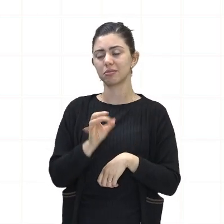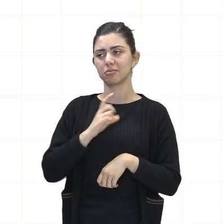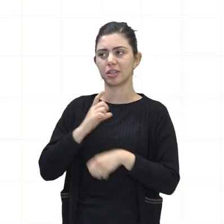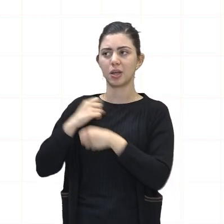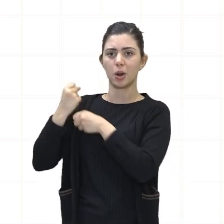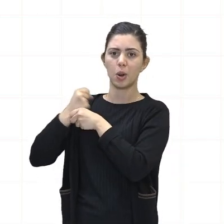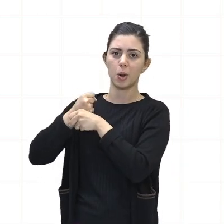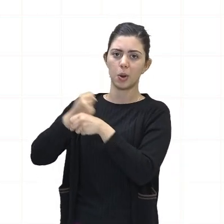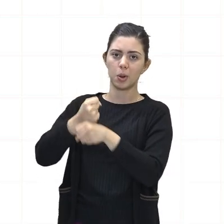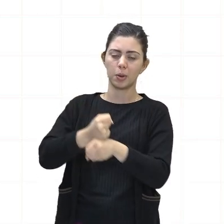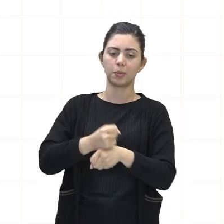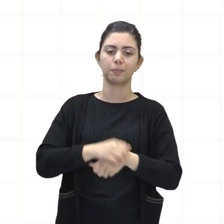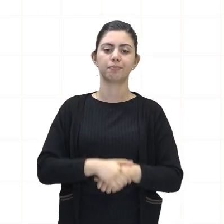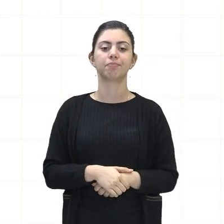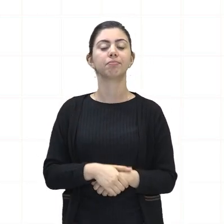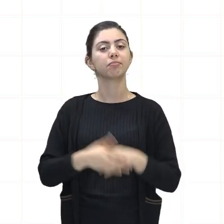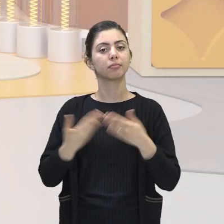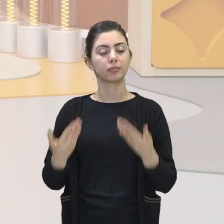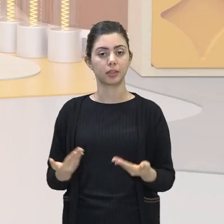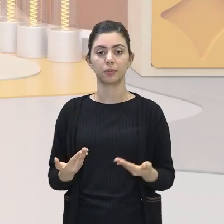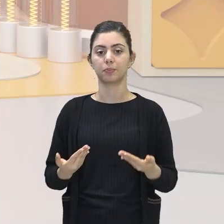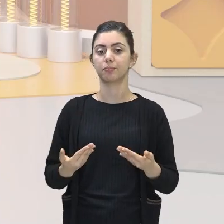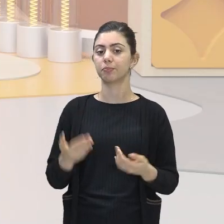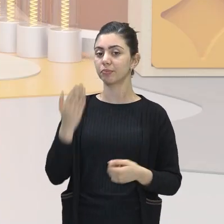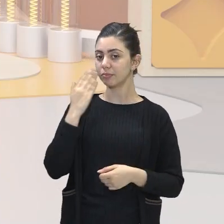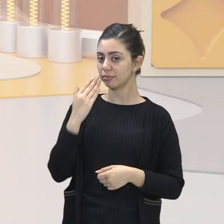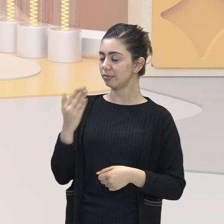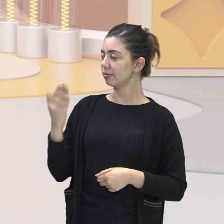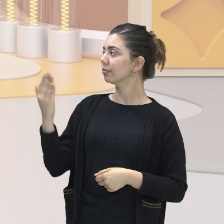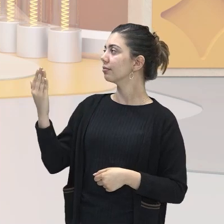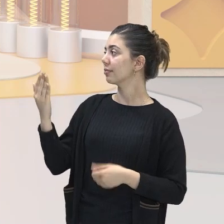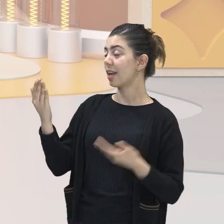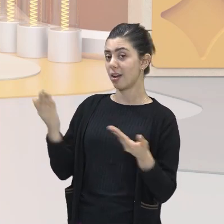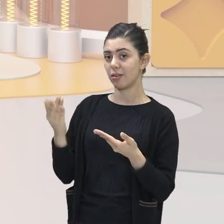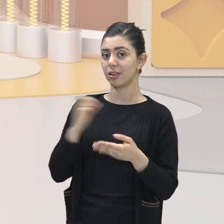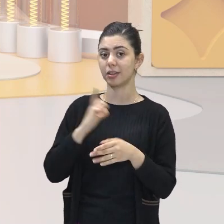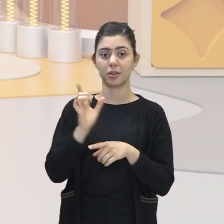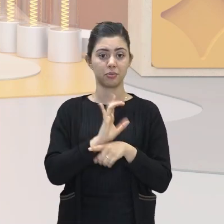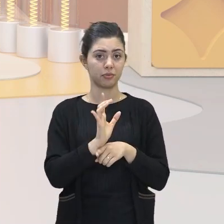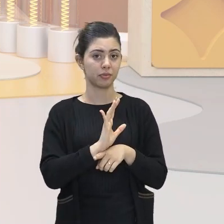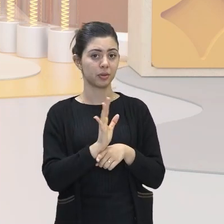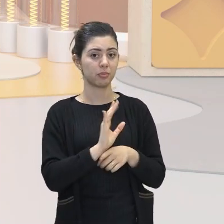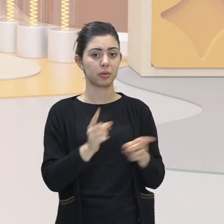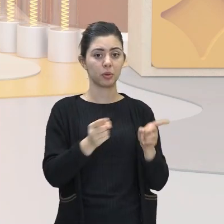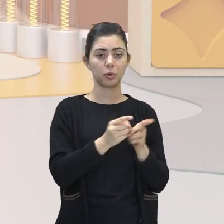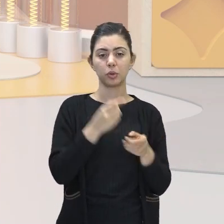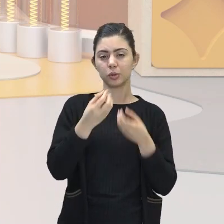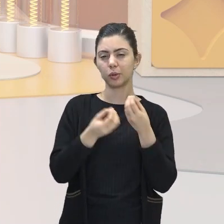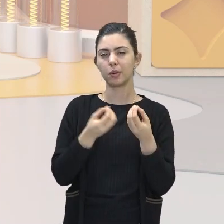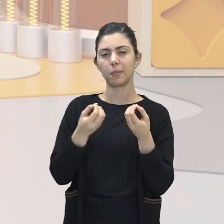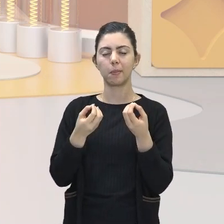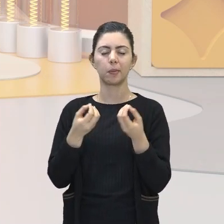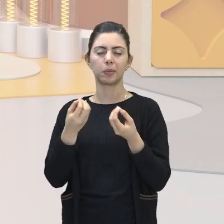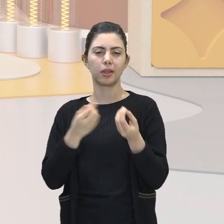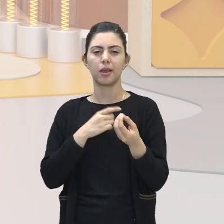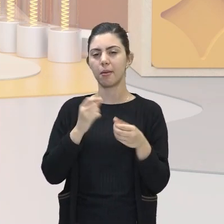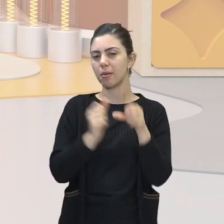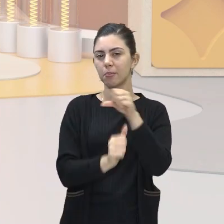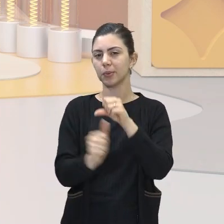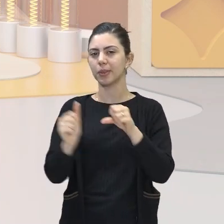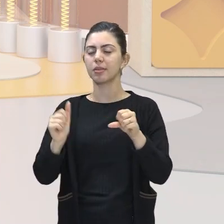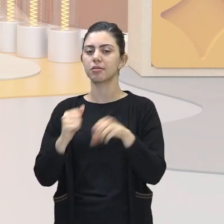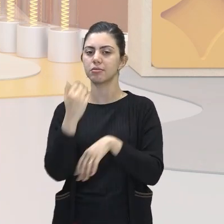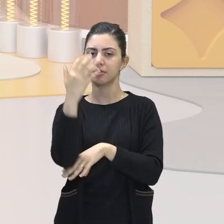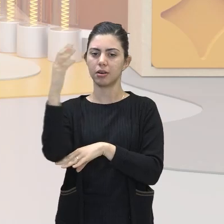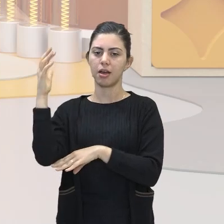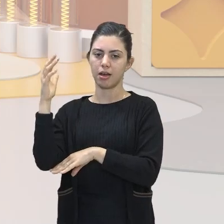história. A mudança, pessoal, a gente vai ver agora aqui essa animação que mostra exatamente todo esse processo, né, de mudança que a gente vai